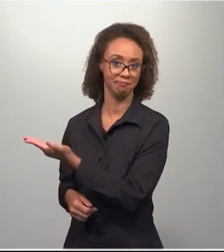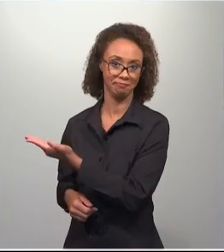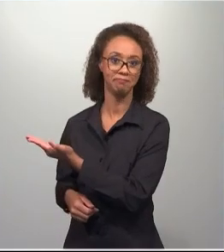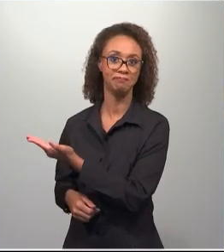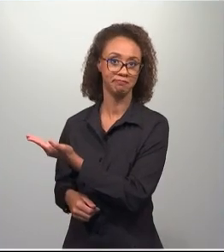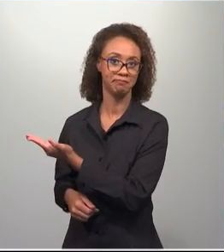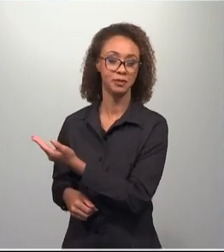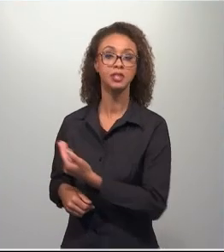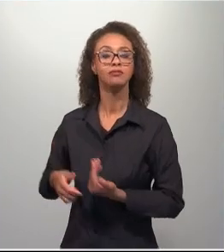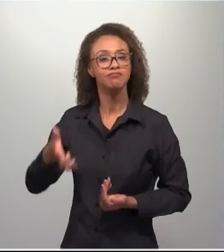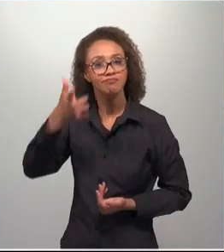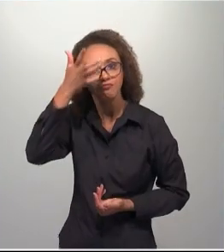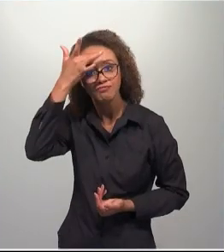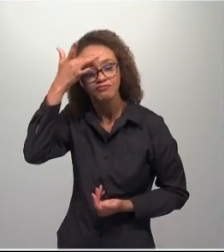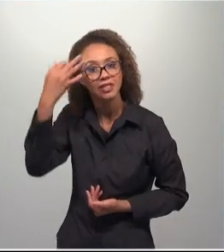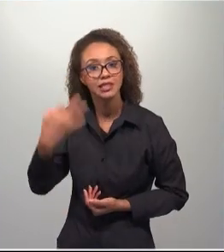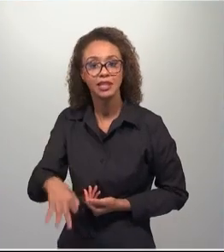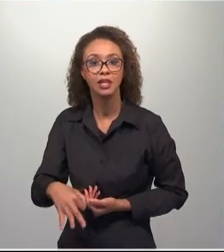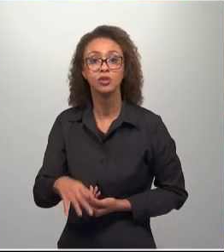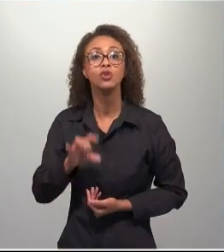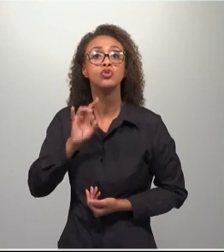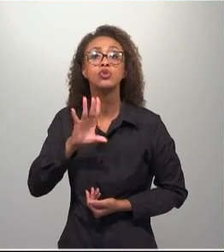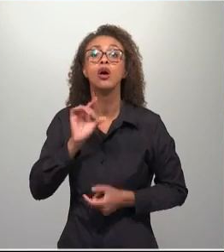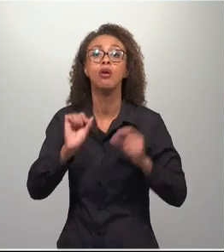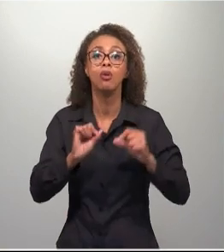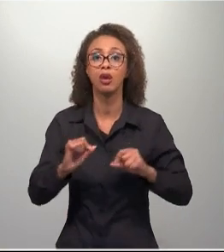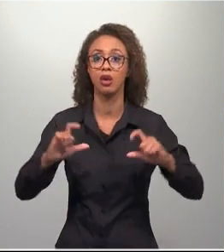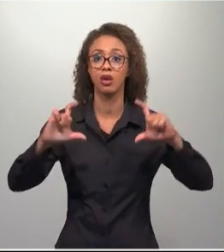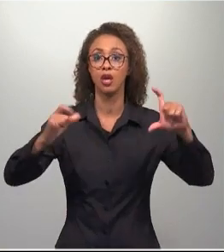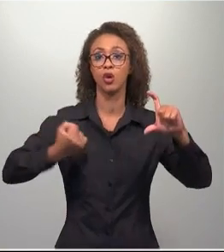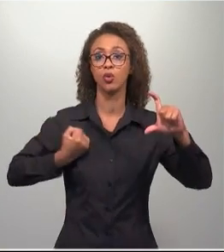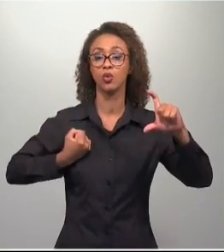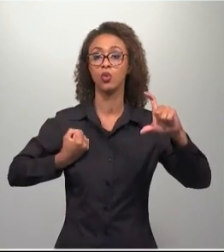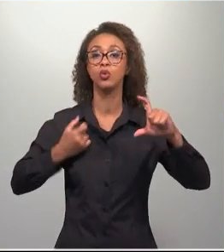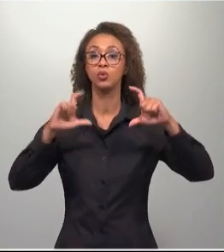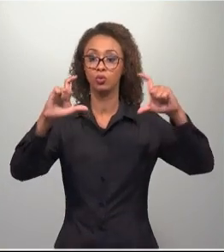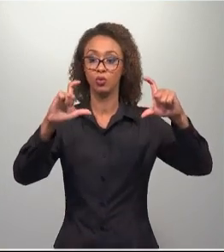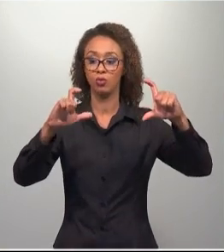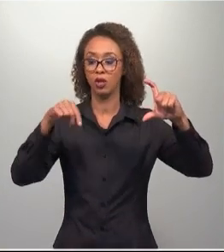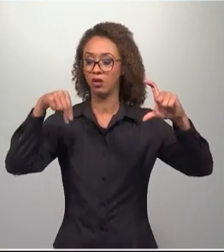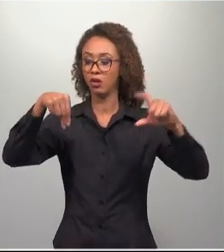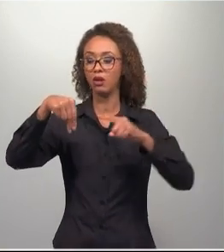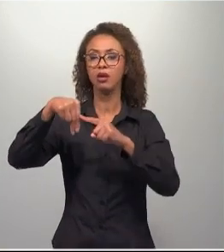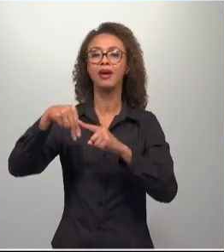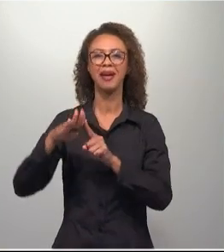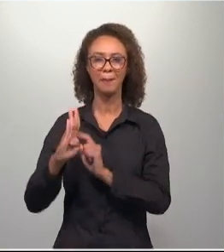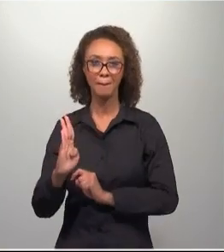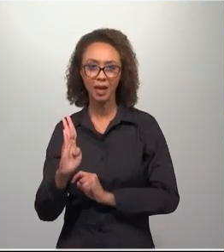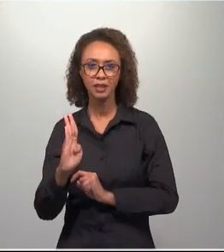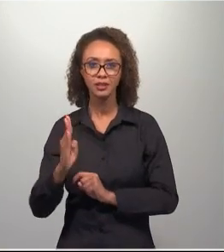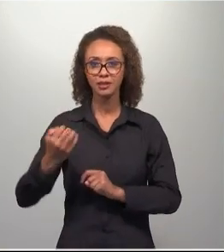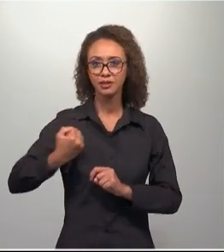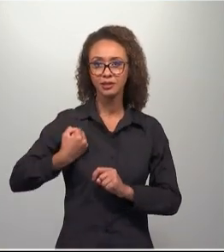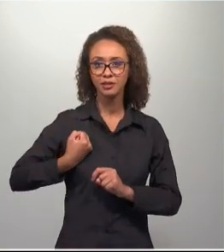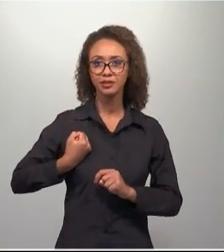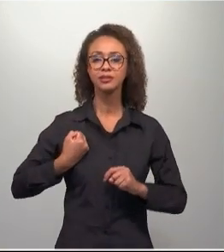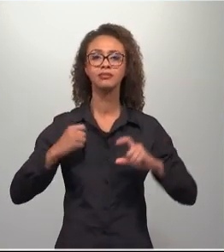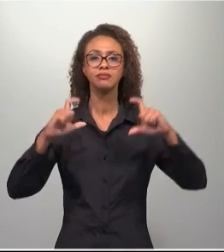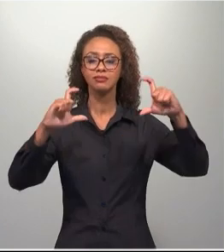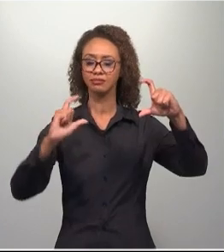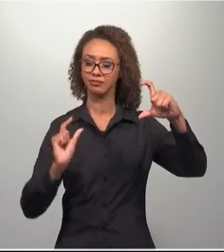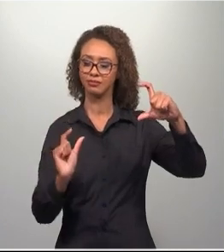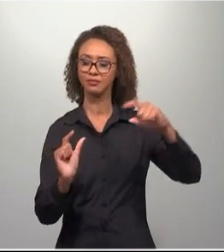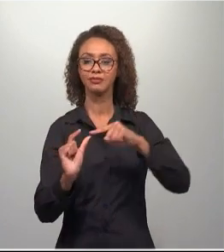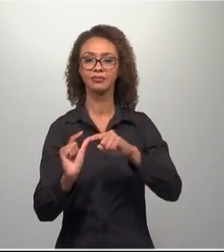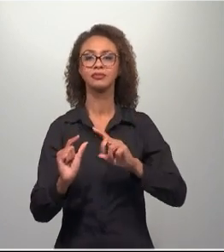basta eu ter uma base em e transforma para base 10 multiplicando assim como tínhamos desse mal é um